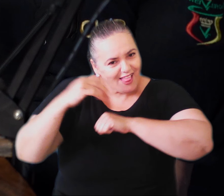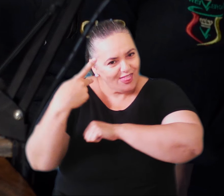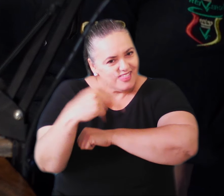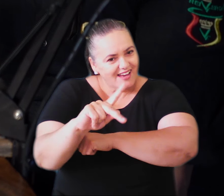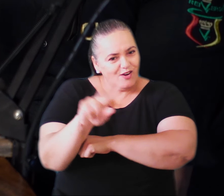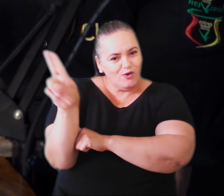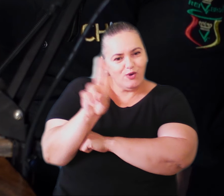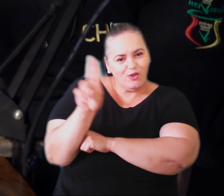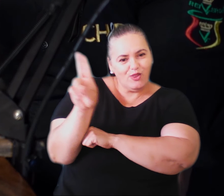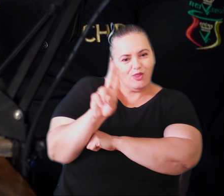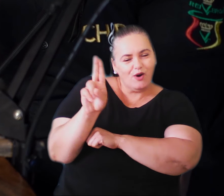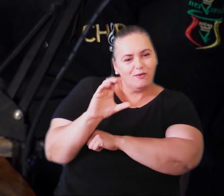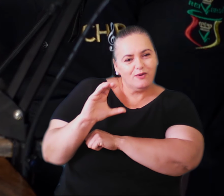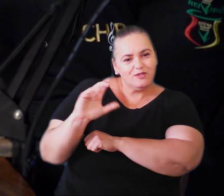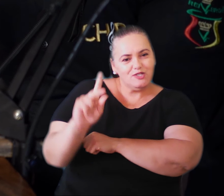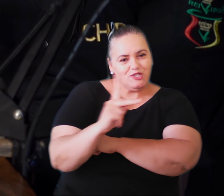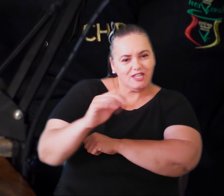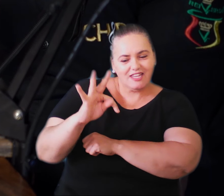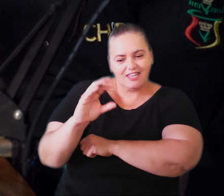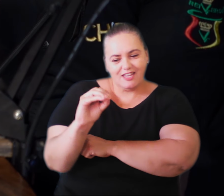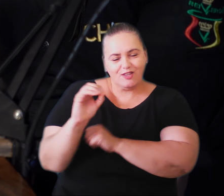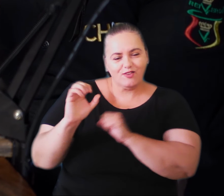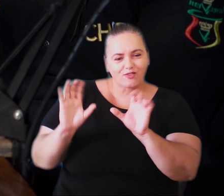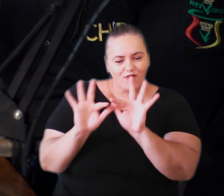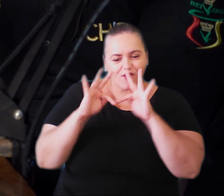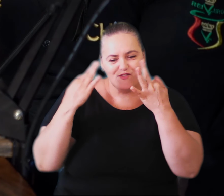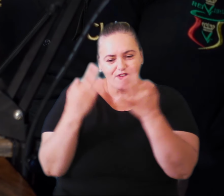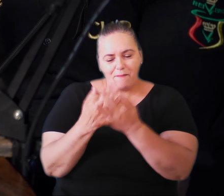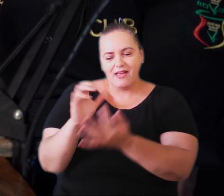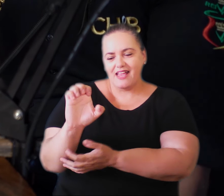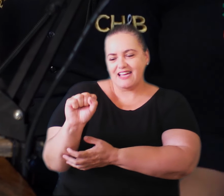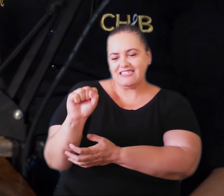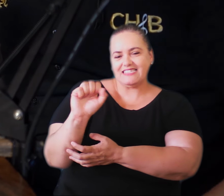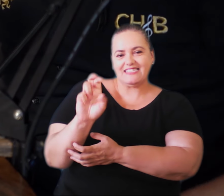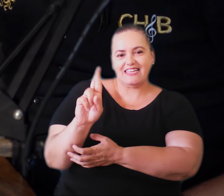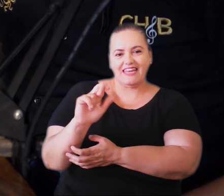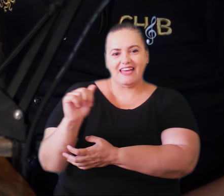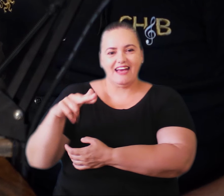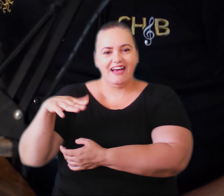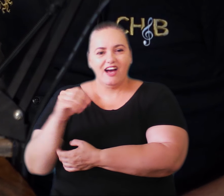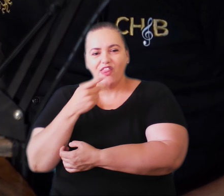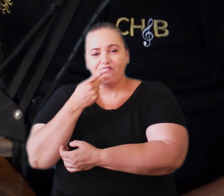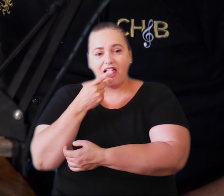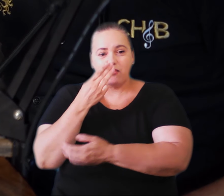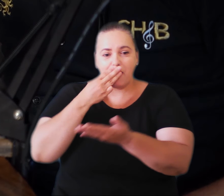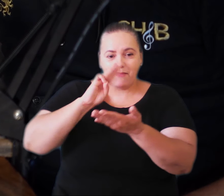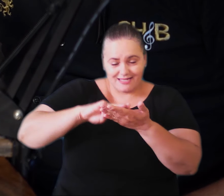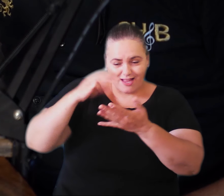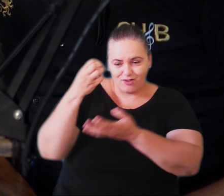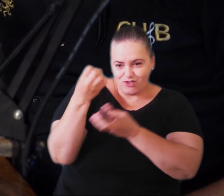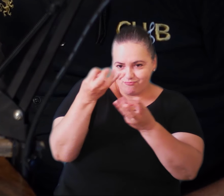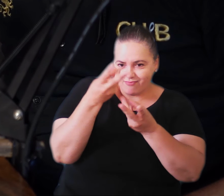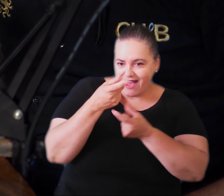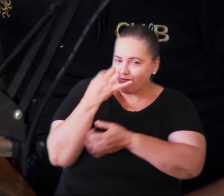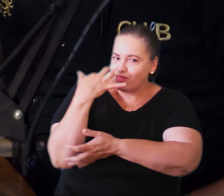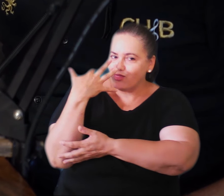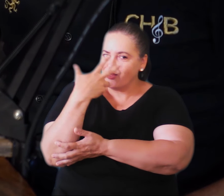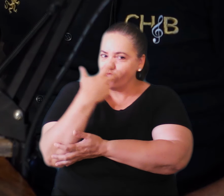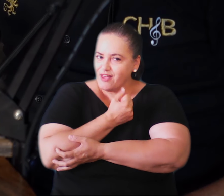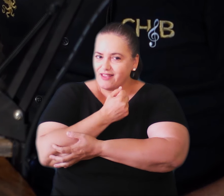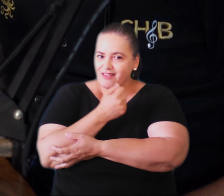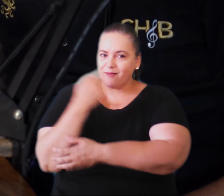Obrigado pelo carinho teu, em nome do Chiquito e Bordoneio, a família Os Serranos, e nós queríamos que tu deixasse uma mensagem